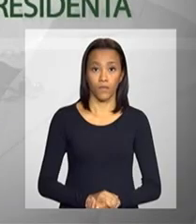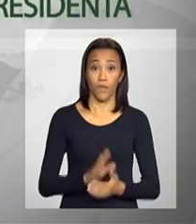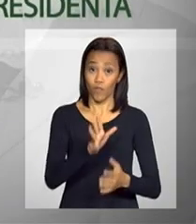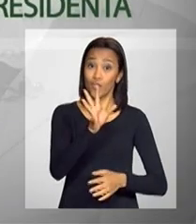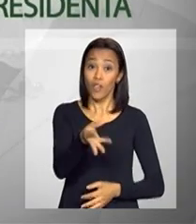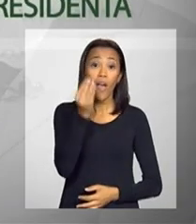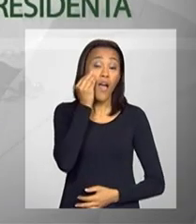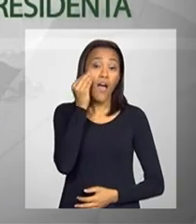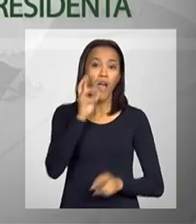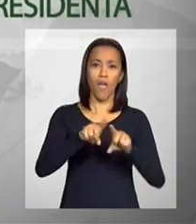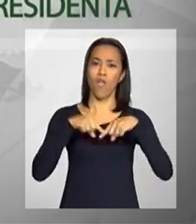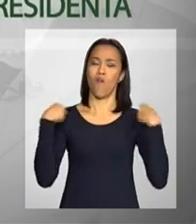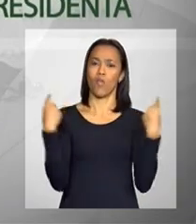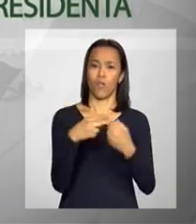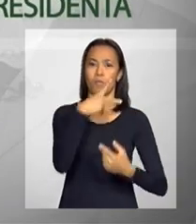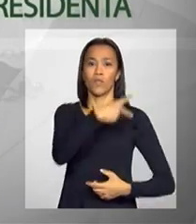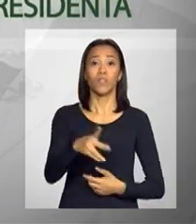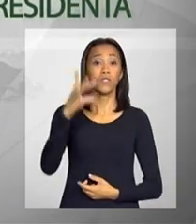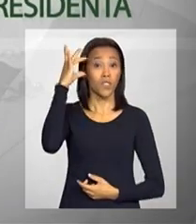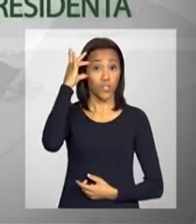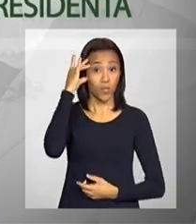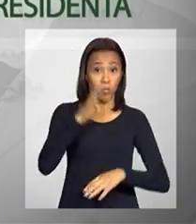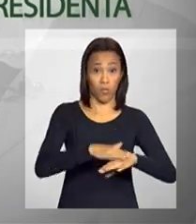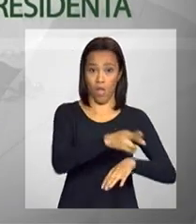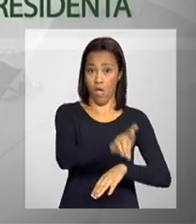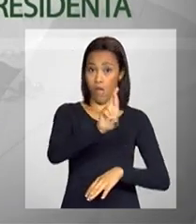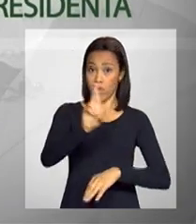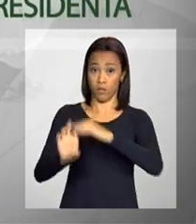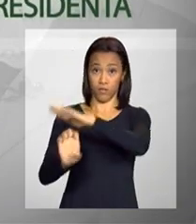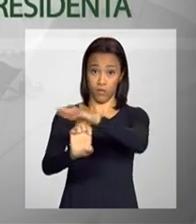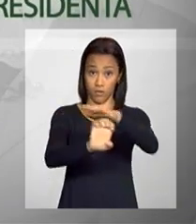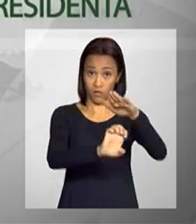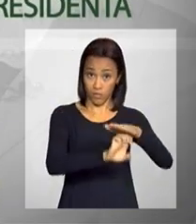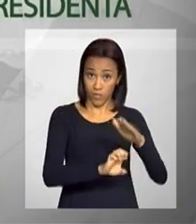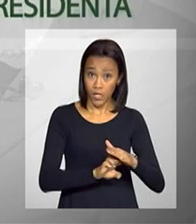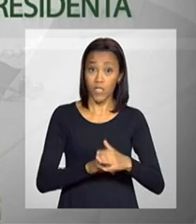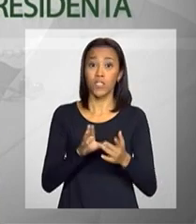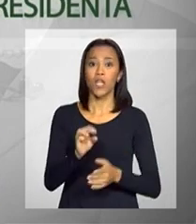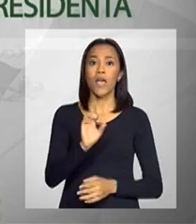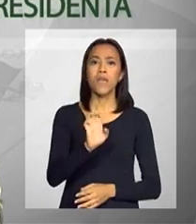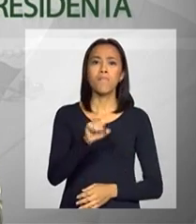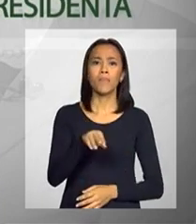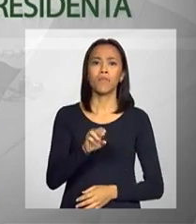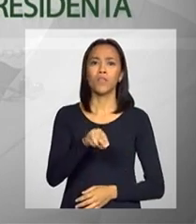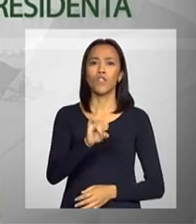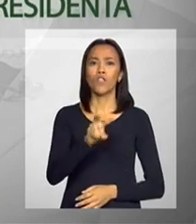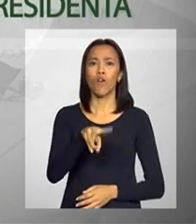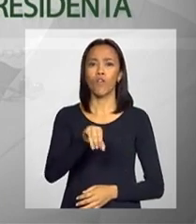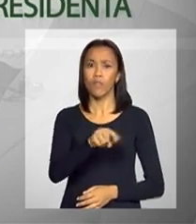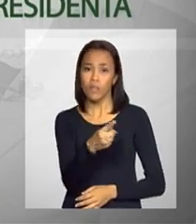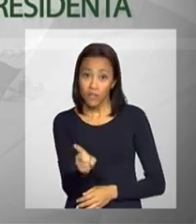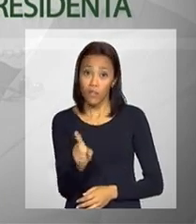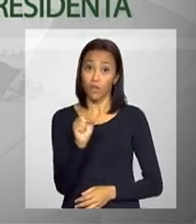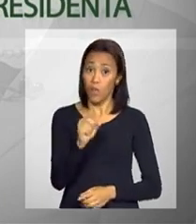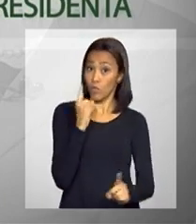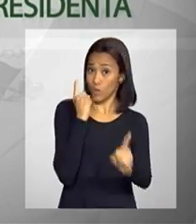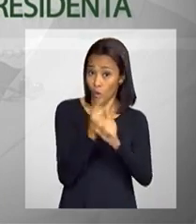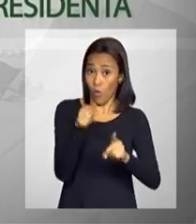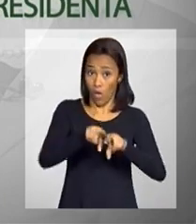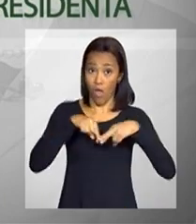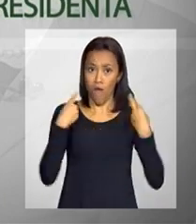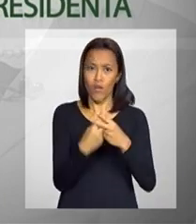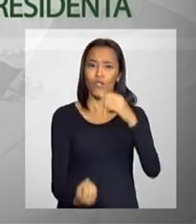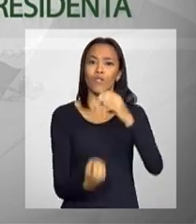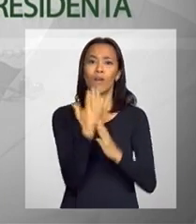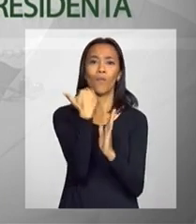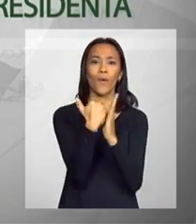Você acompanhou a reunião da presidenta Dilma Rousseff com representantes da mobilização empresarial pela inovação. No encontro foi